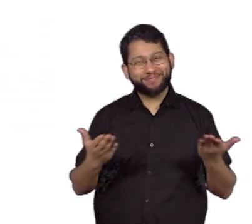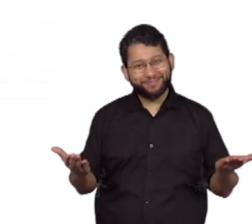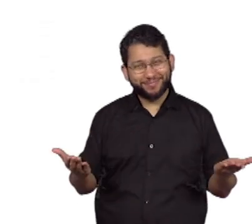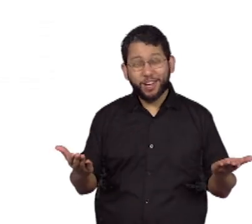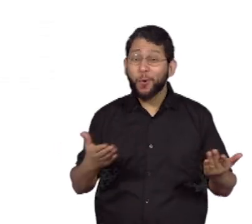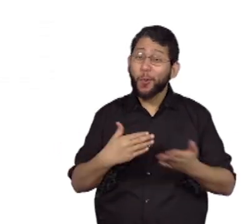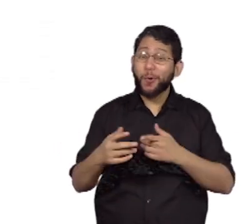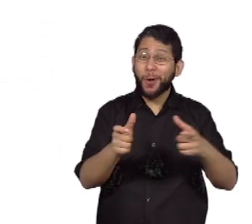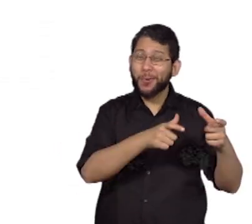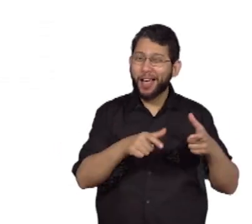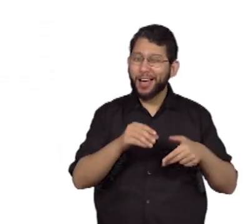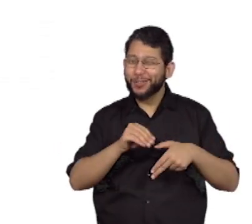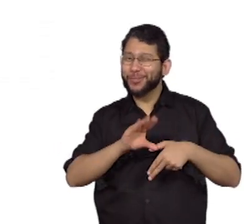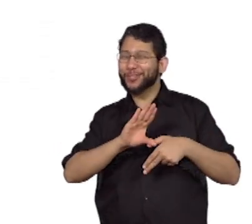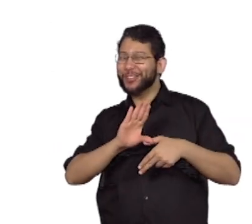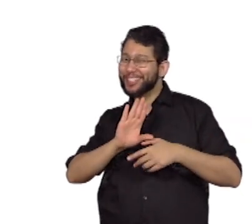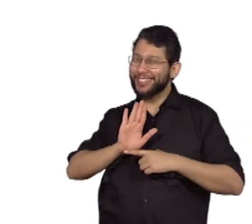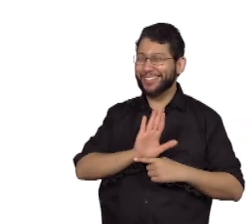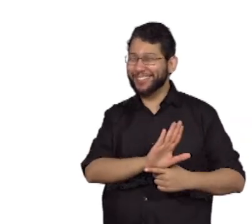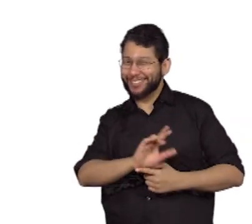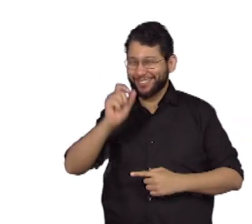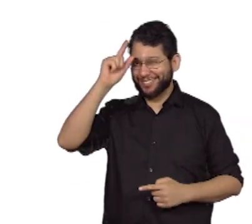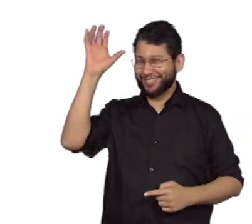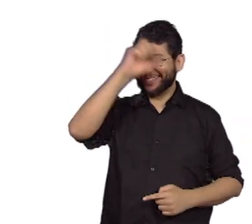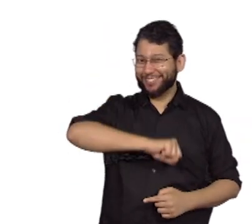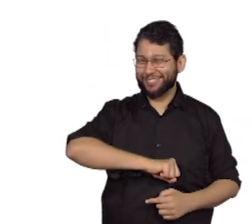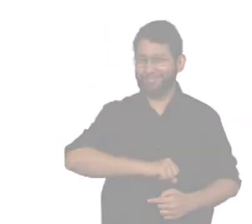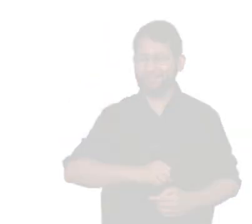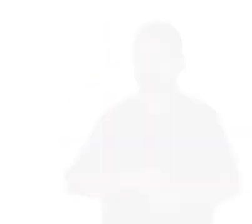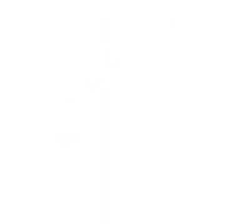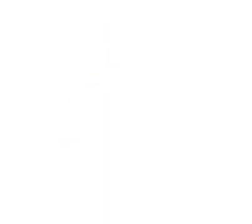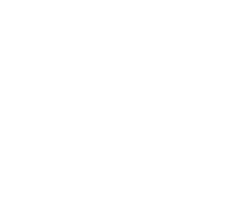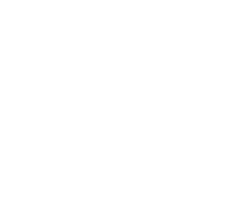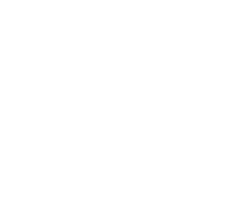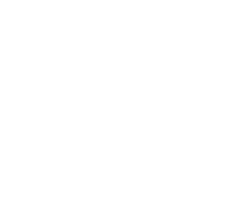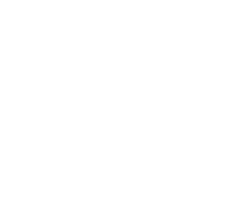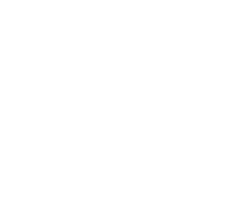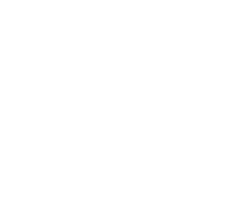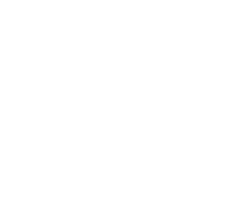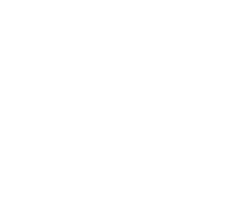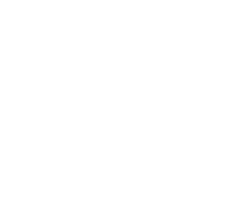leve cultura com você. Realização Governo Federal e TV Cultura.